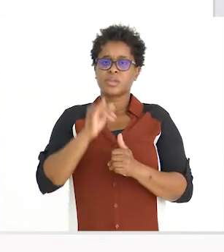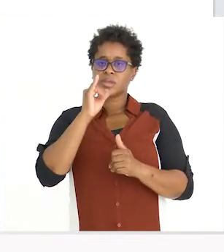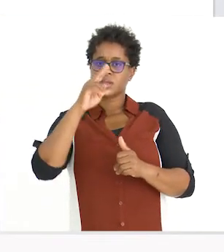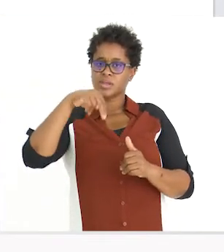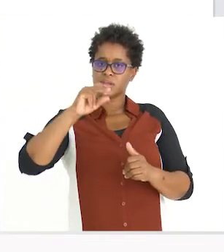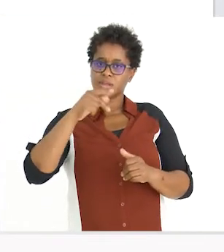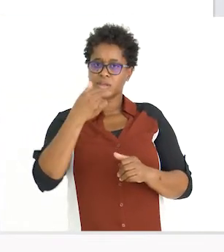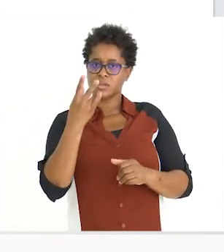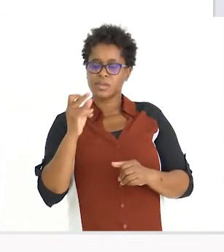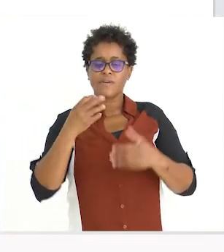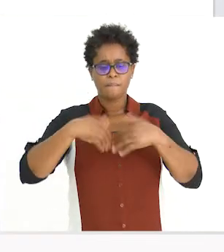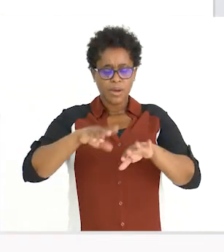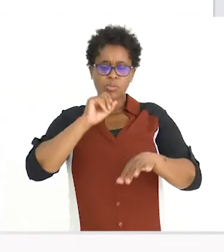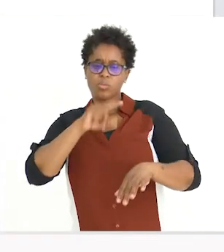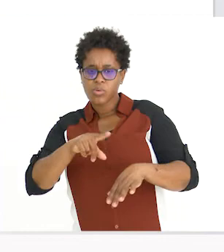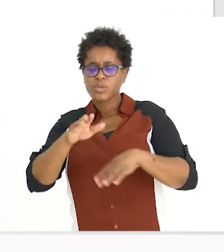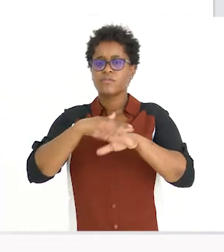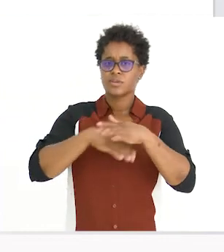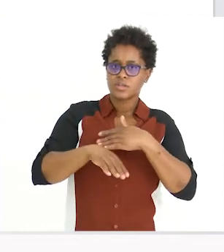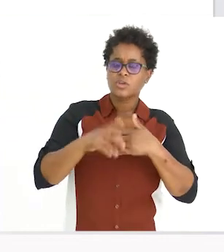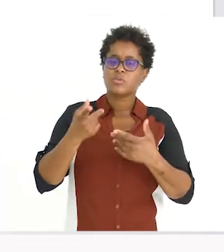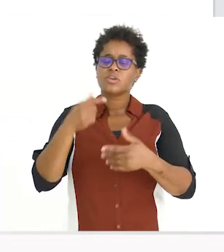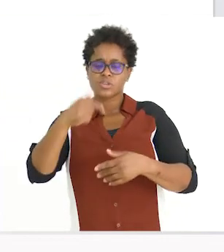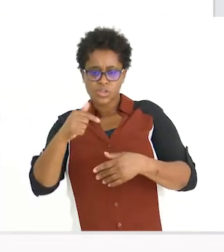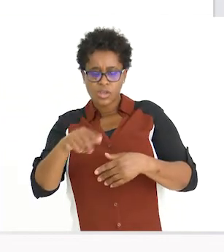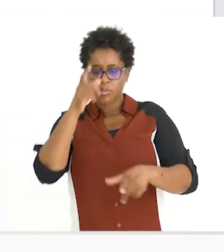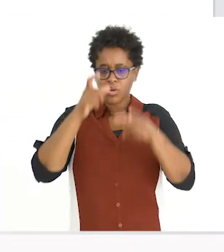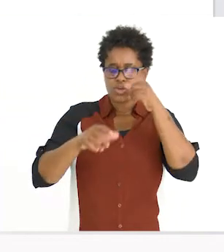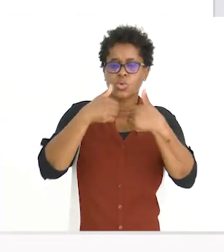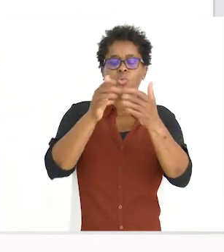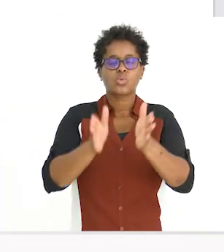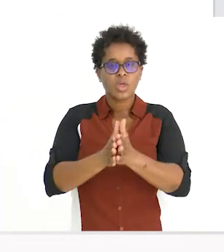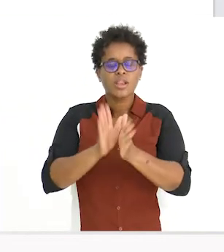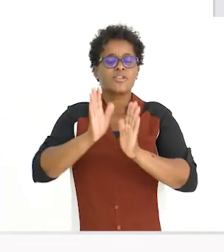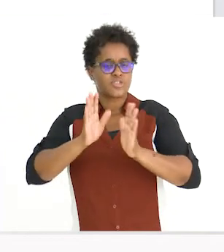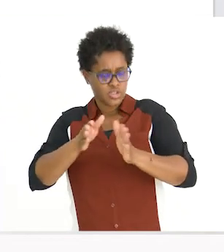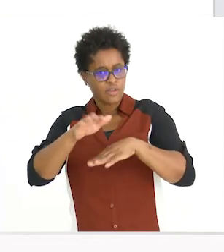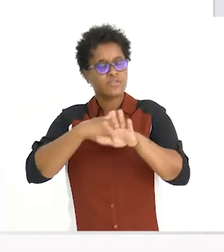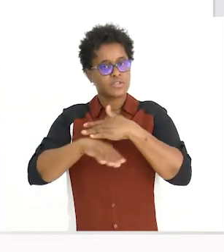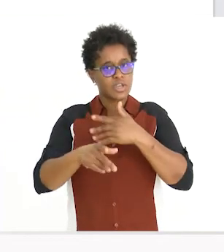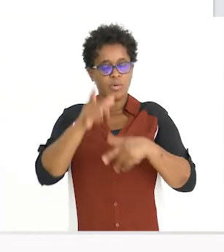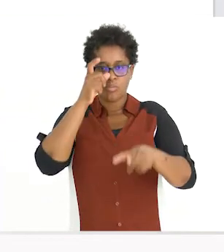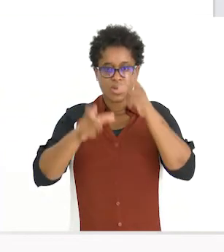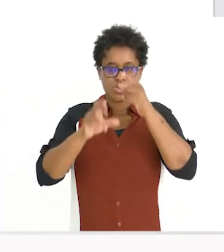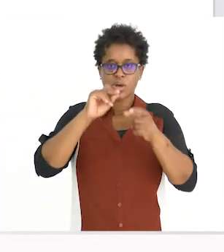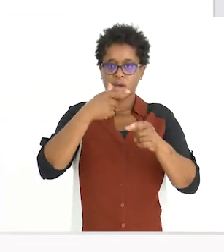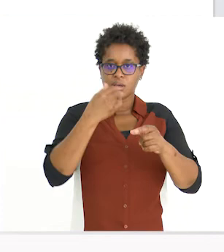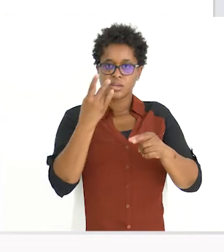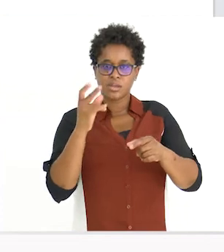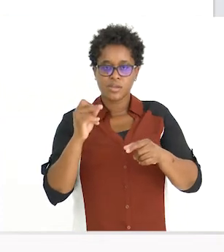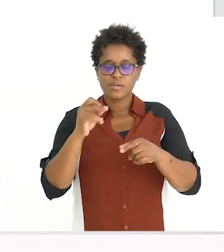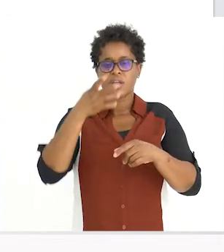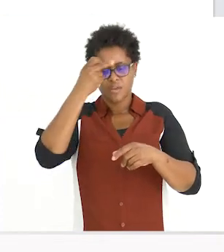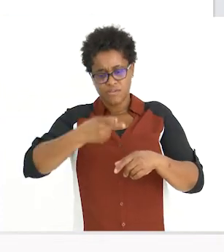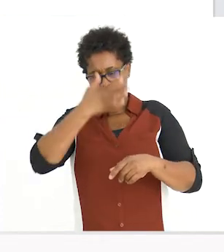inativa, mas podemos calcular, uma vez que temos a população total, já calculamos a população ativa, fica fácil de